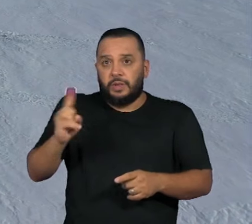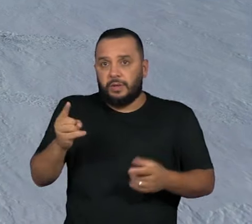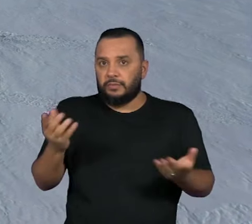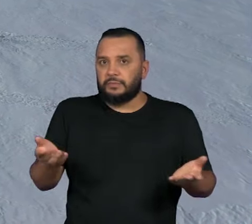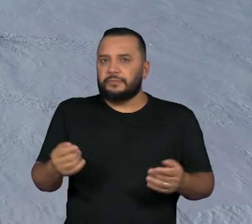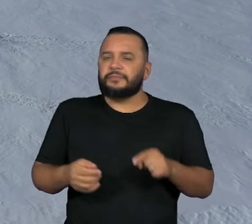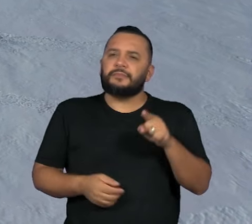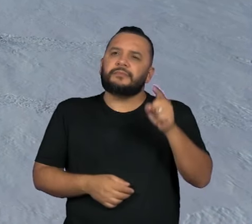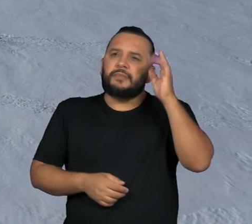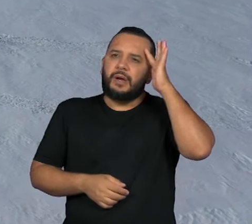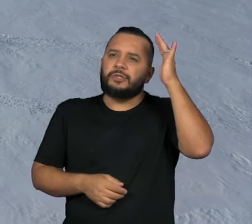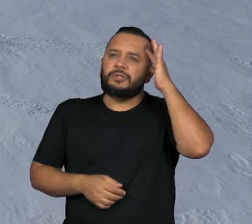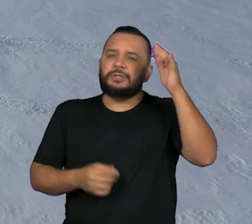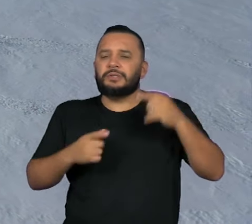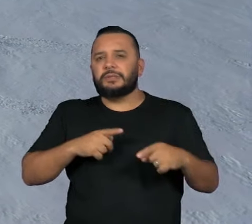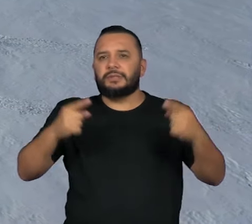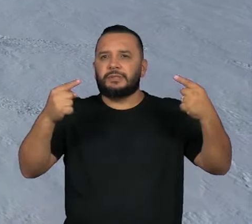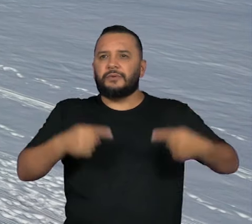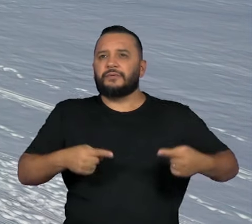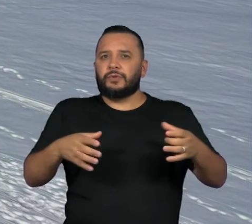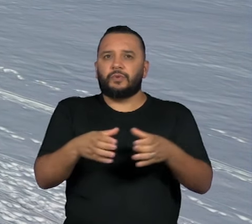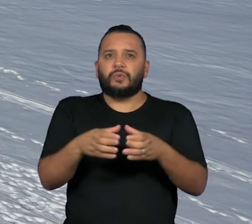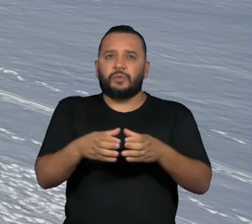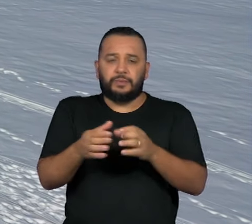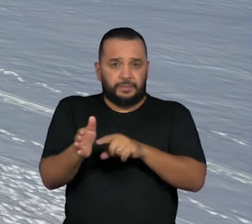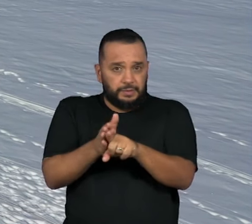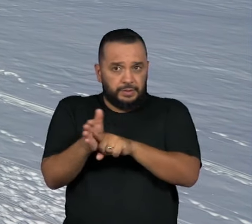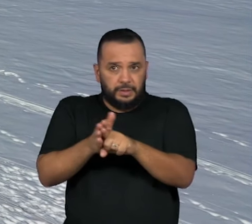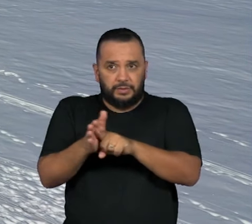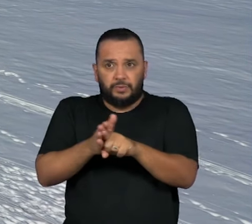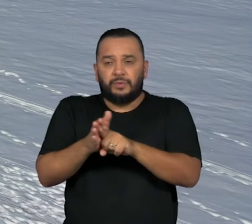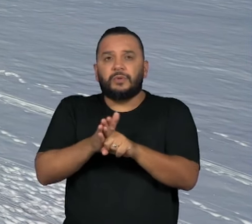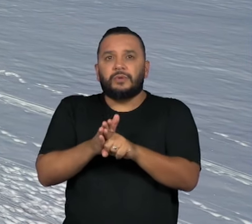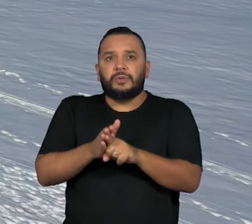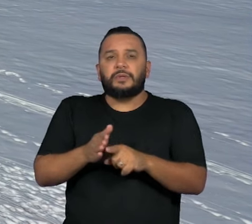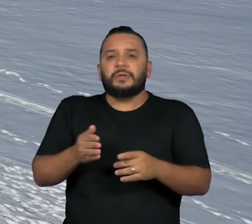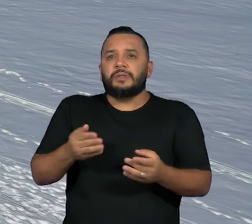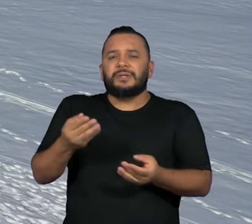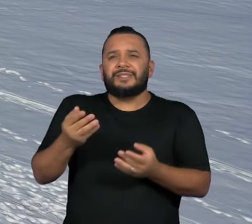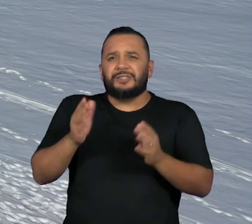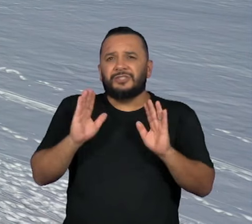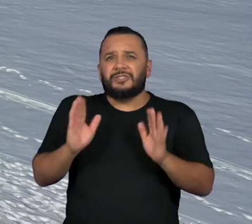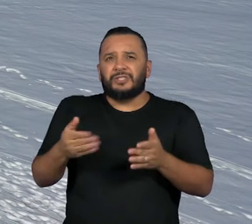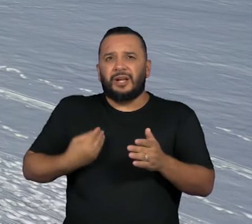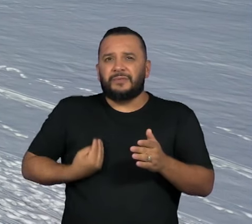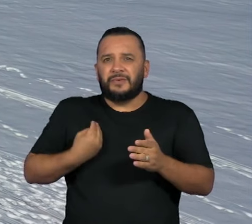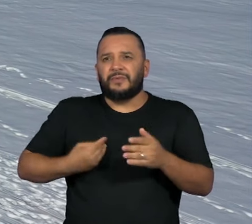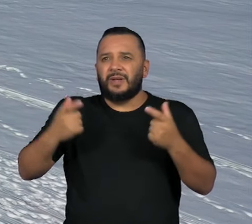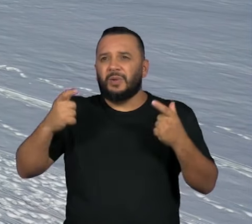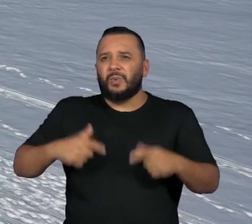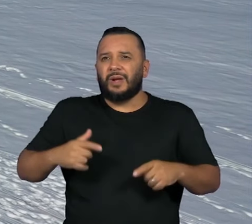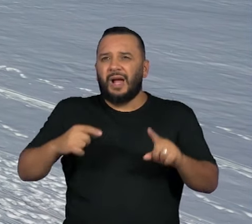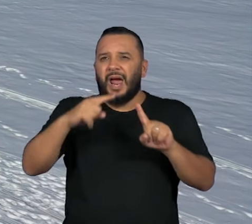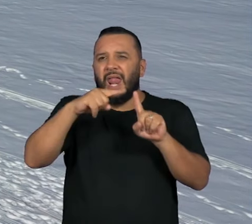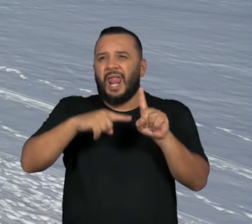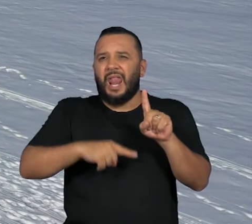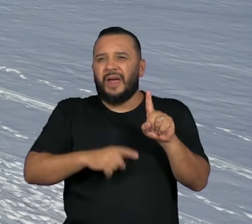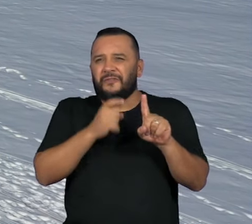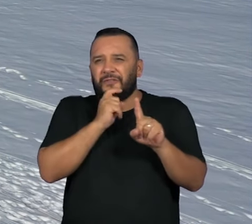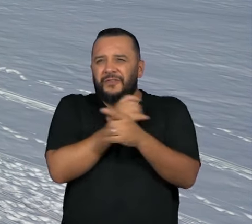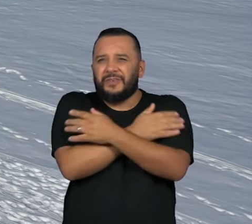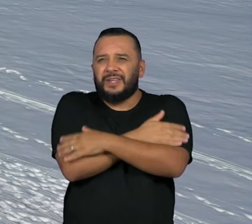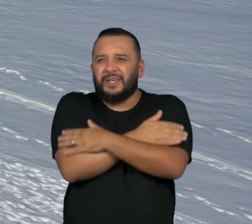Imagine o desafio para os pesquisadores de encarar temperaturas muito baixas, com sensação térmica que chega